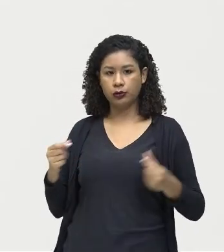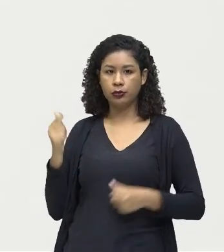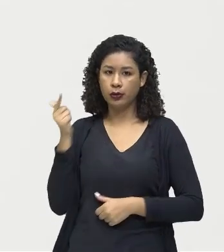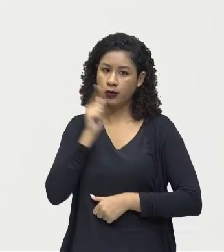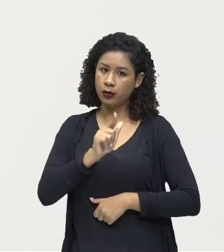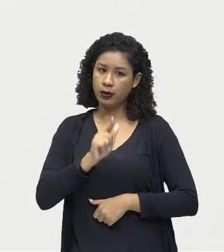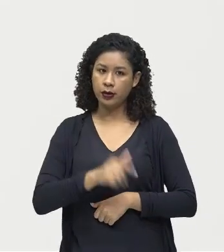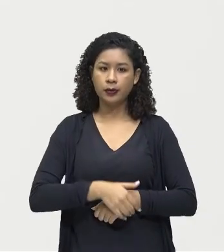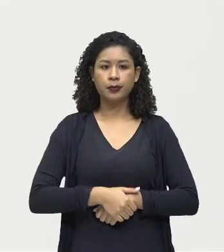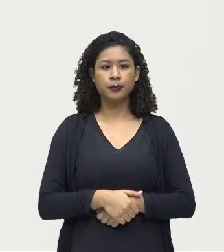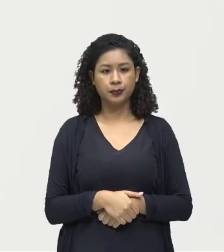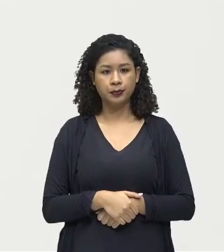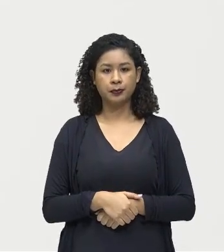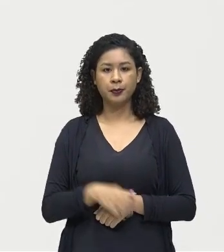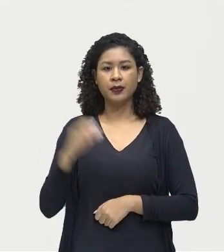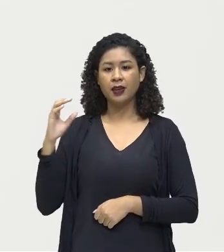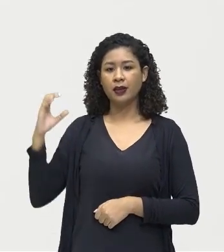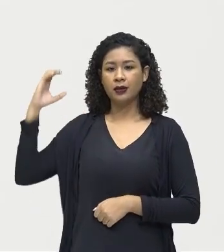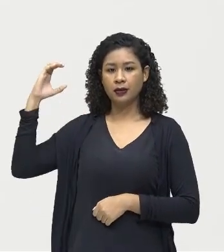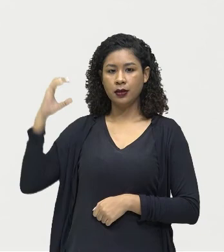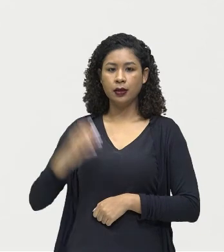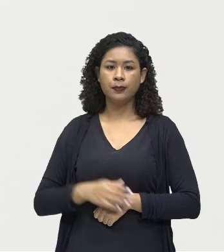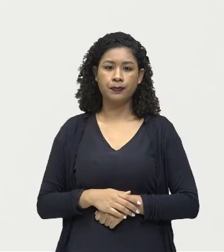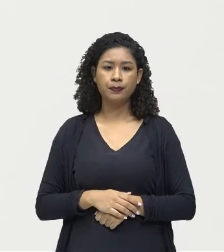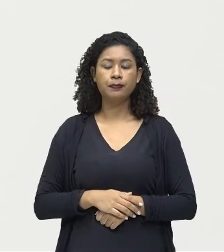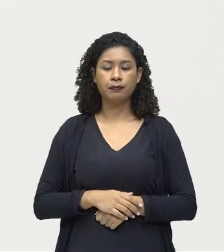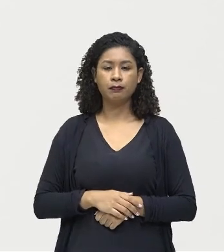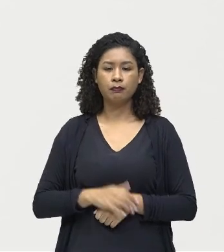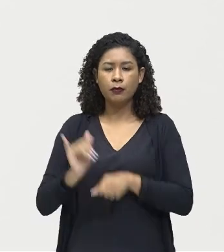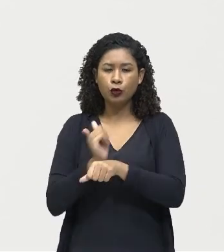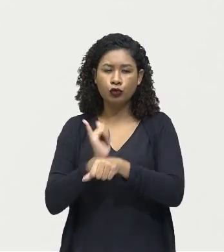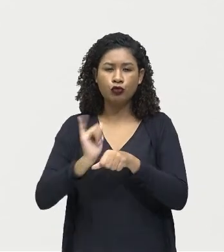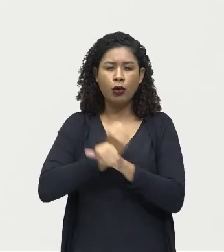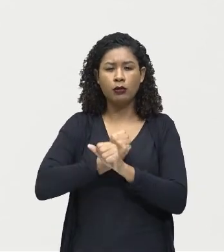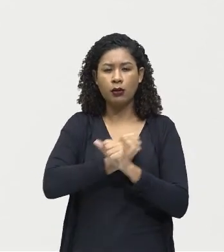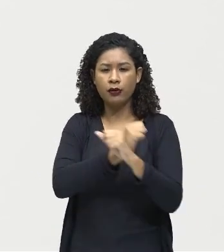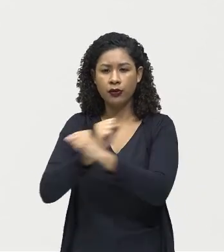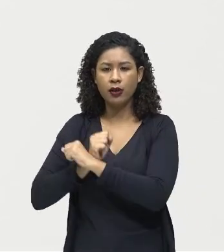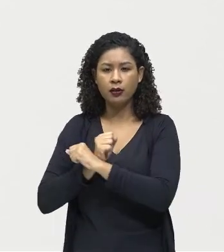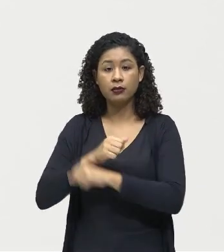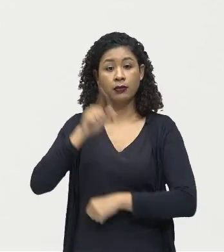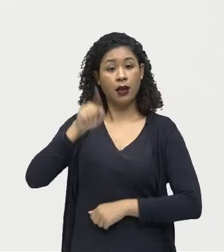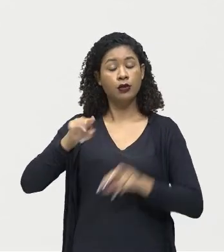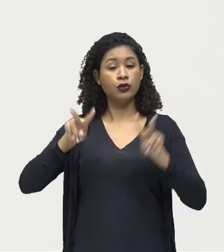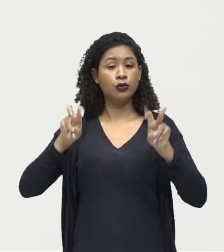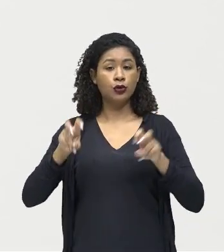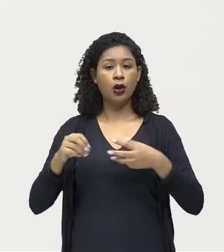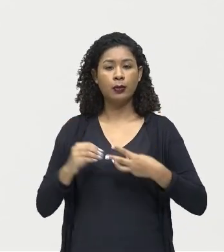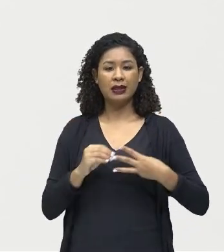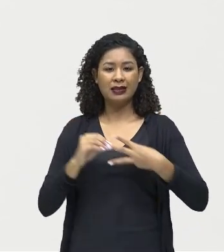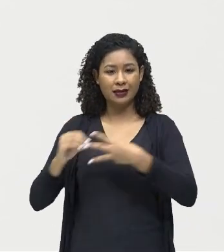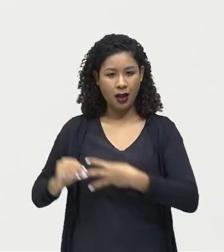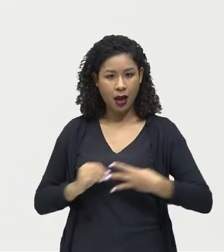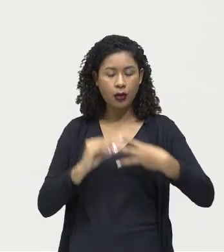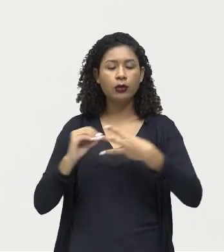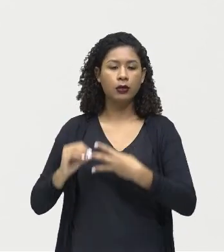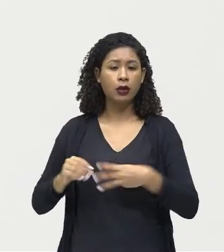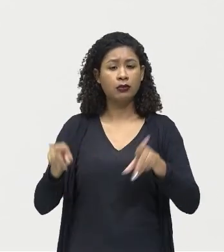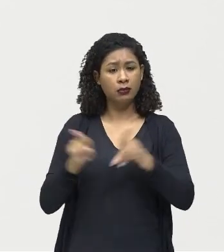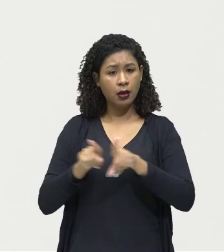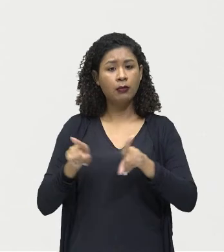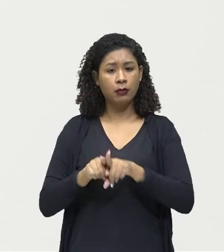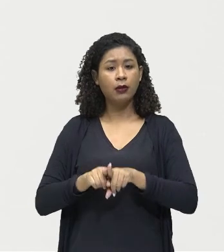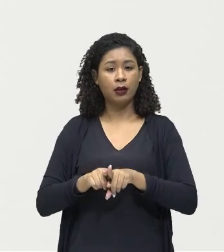de defesa, está relacionados com as nossas células de defesas, Então ele também é transportado pelo sistema